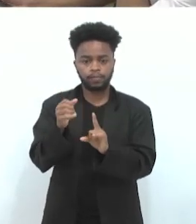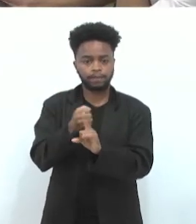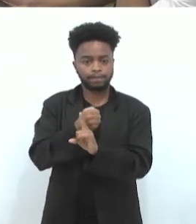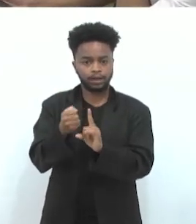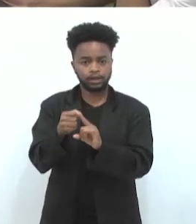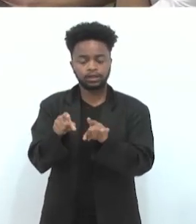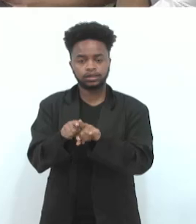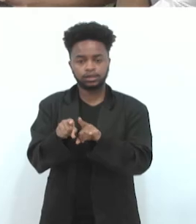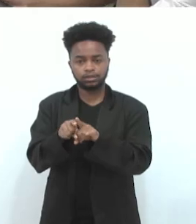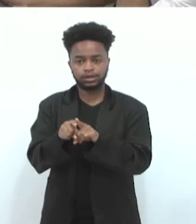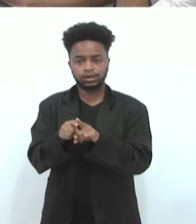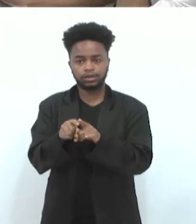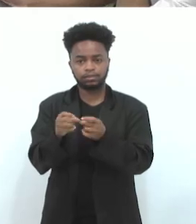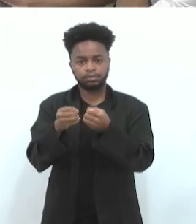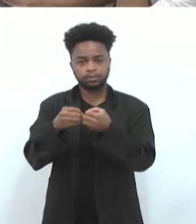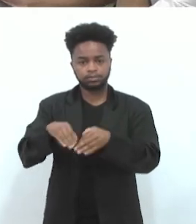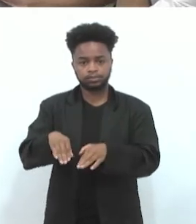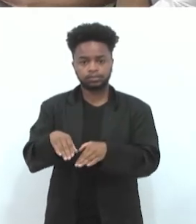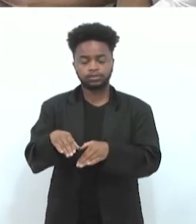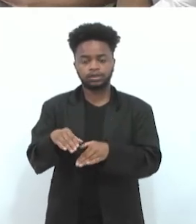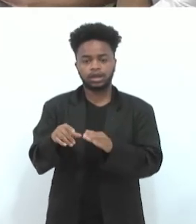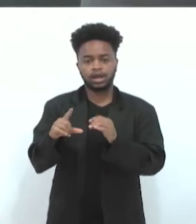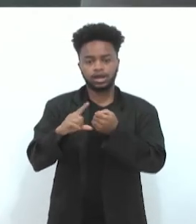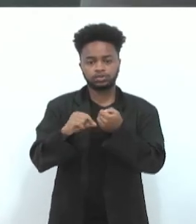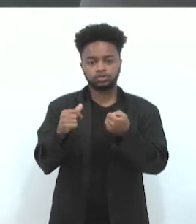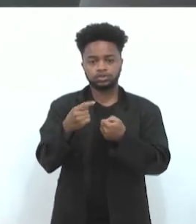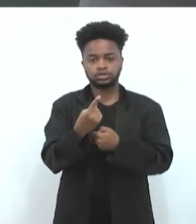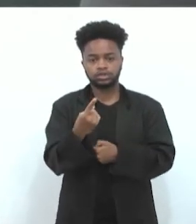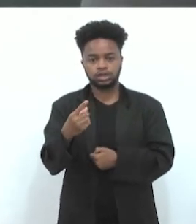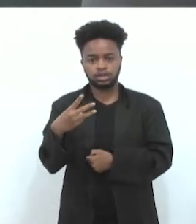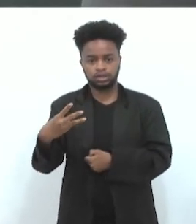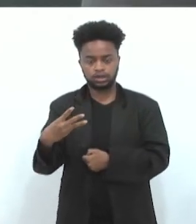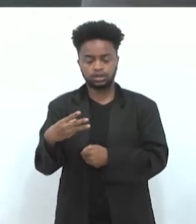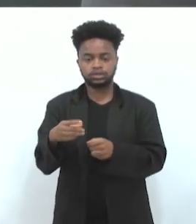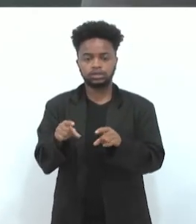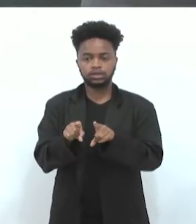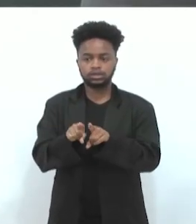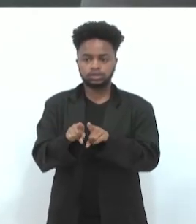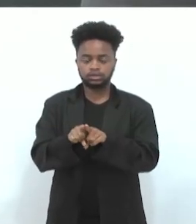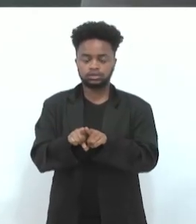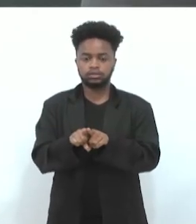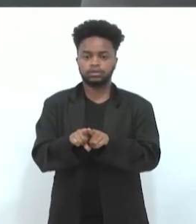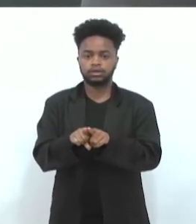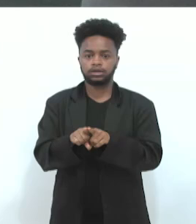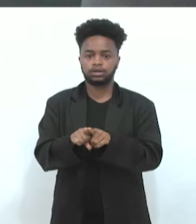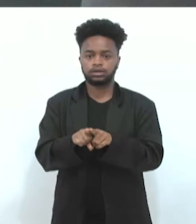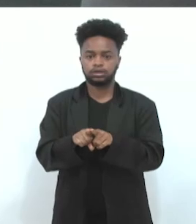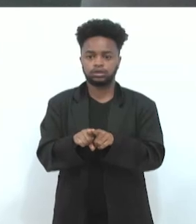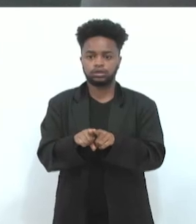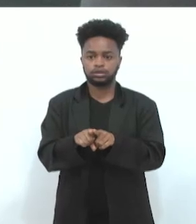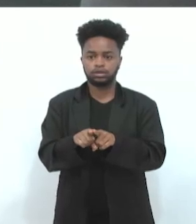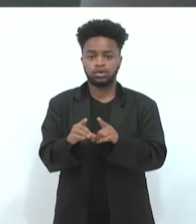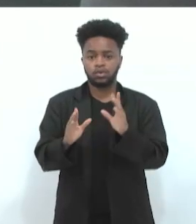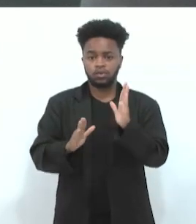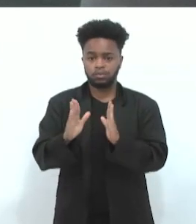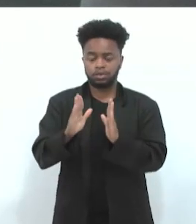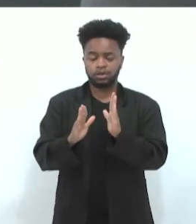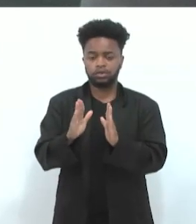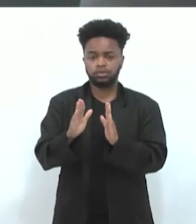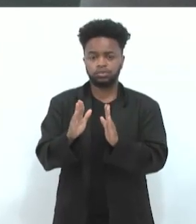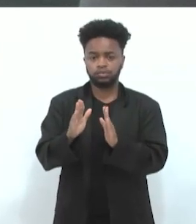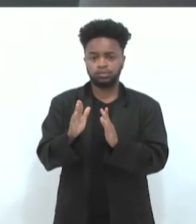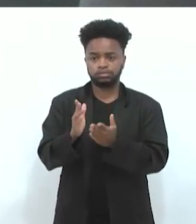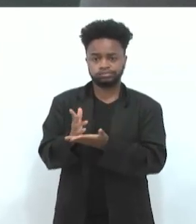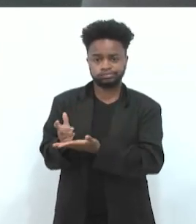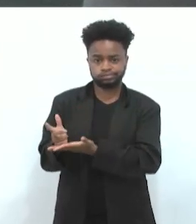o ADCT, artigo 113, e considerando o regime de recuperação fiscal, no qual